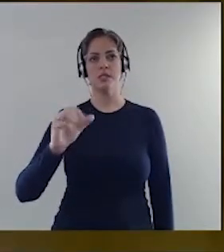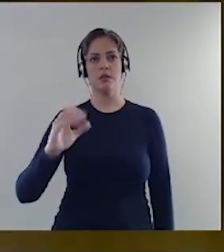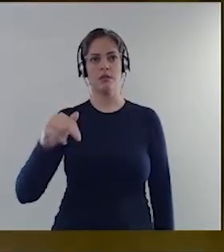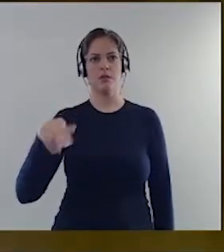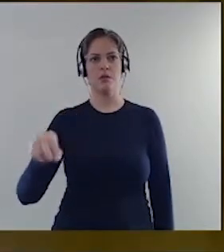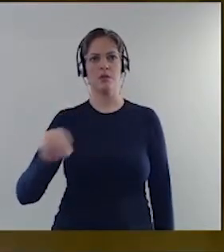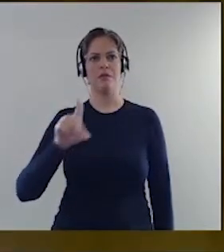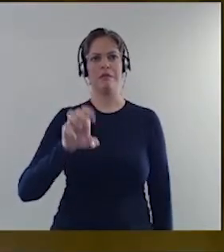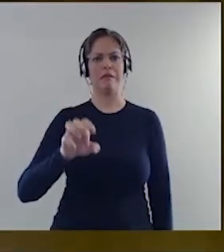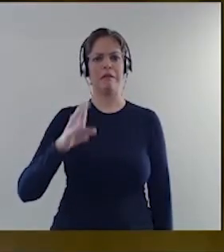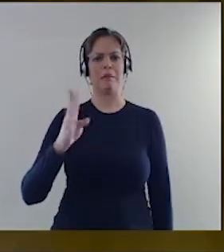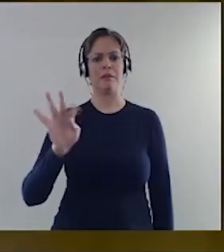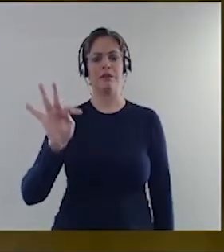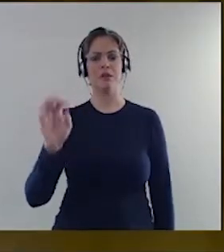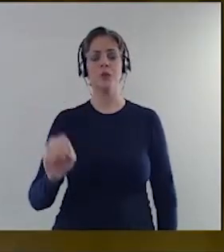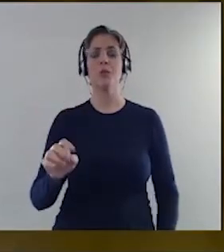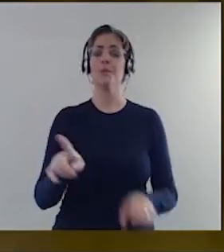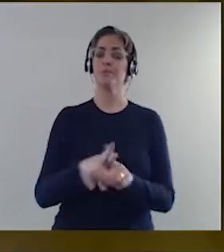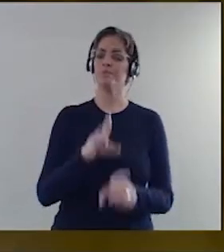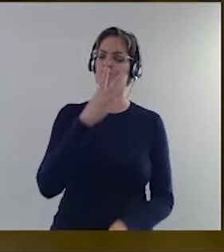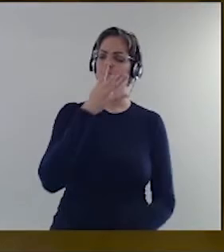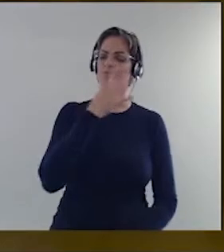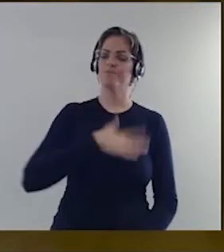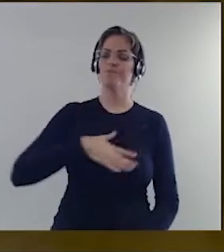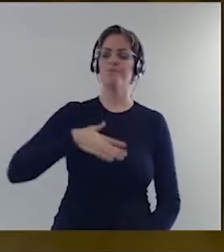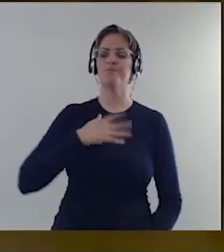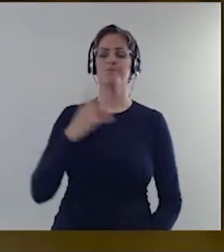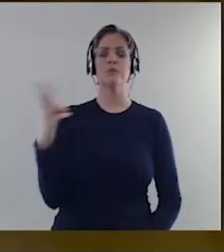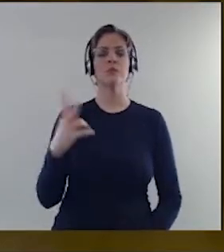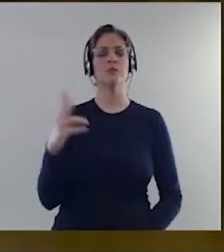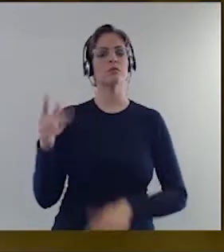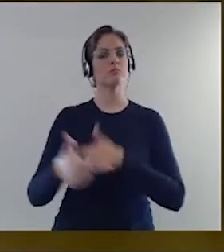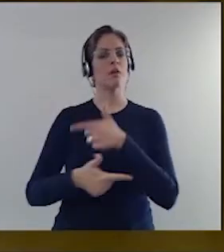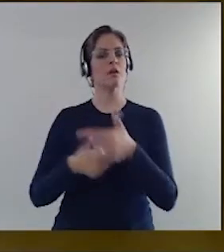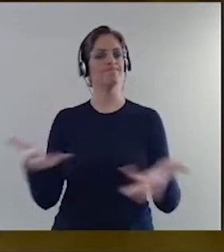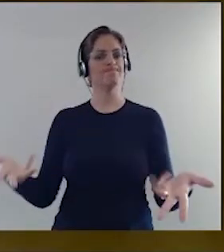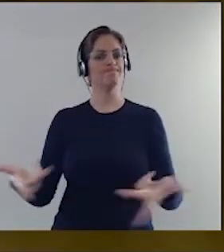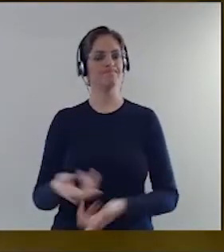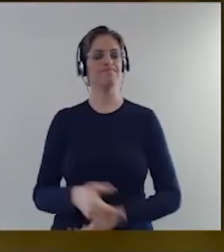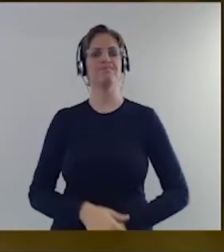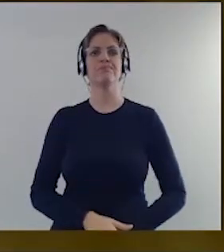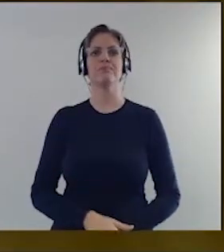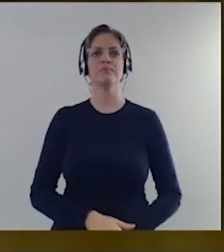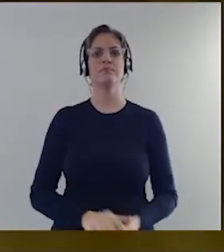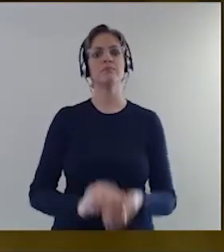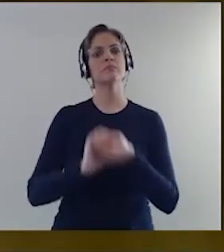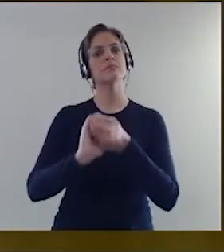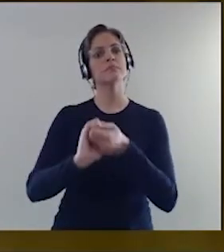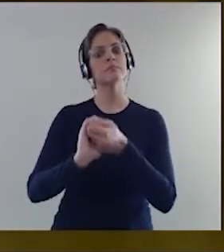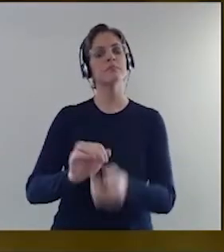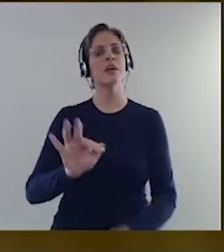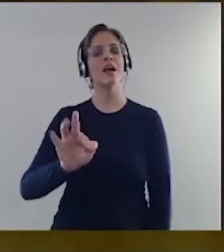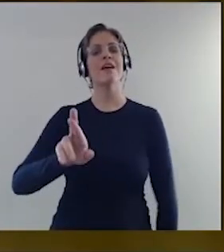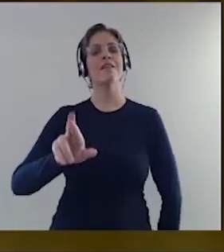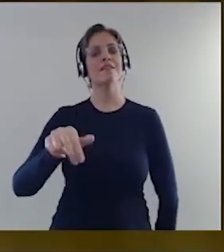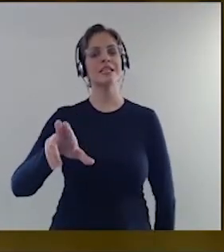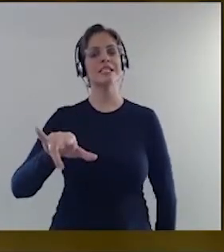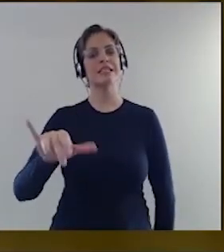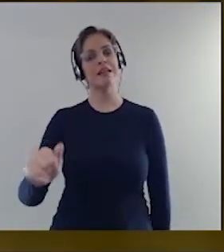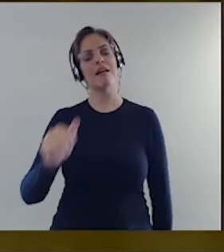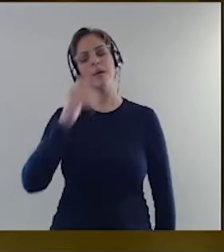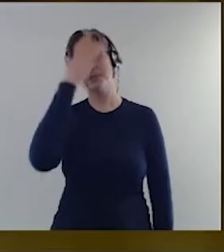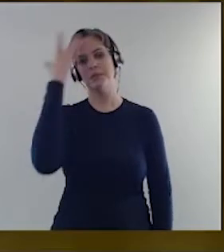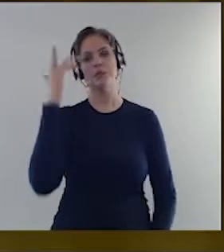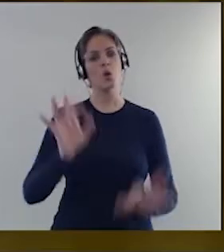imensa admiração pelos doutores e pelo trabalho técnico que realizam. Cumprimento Francisca e os demais organizadores